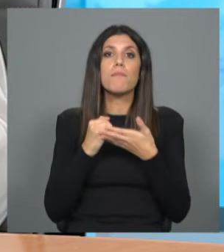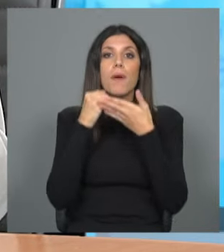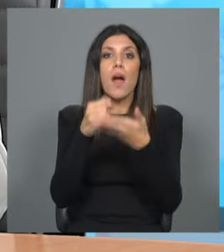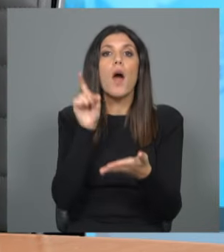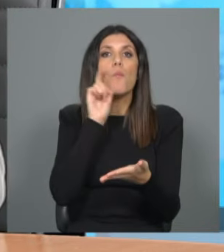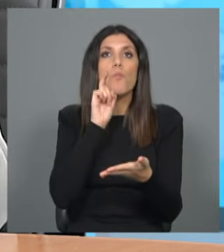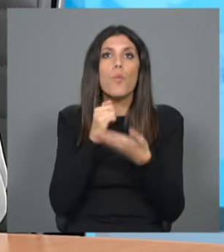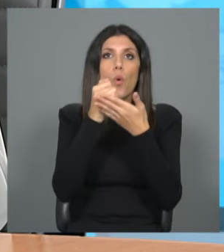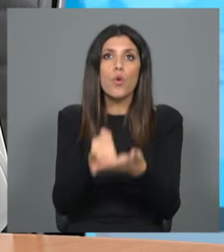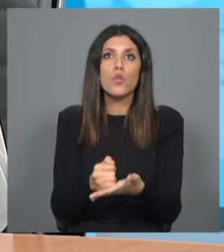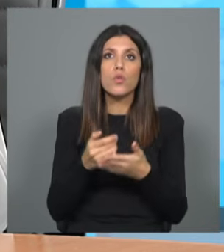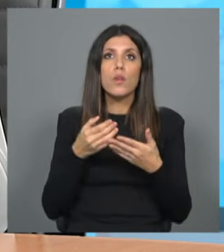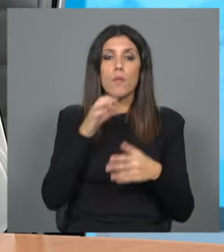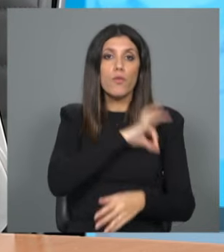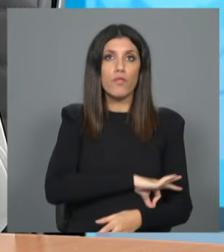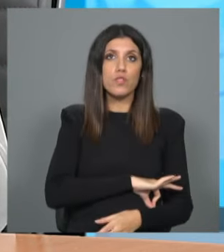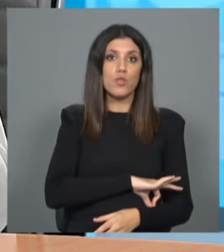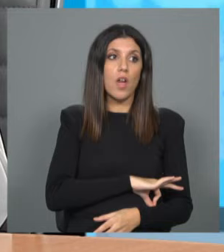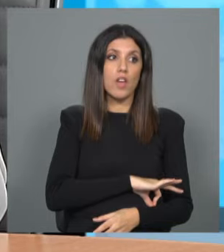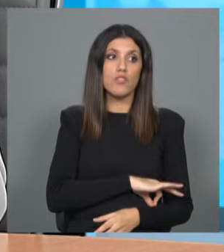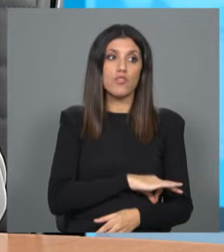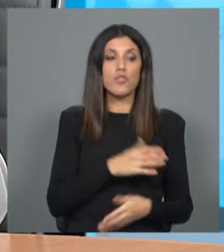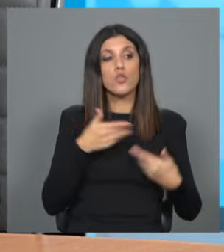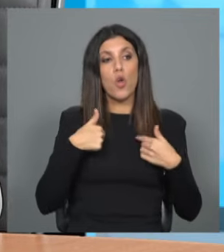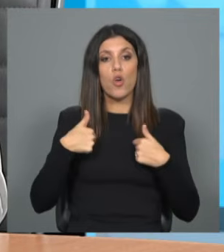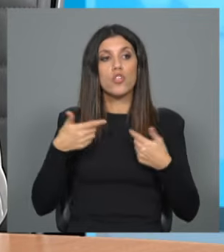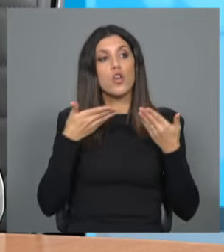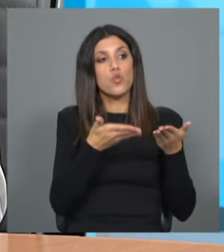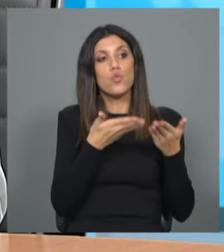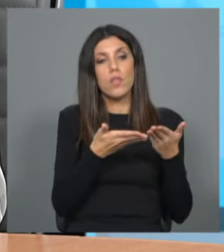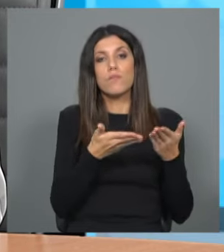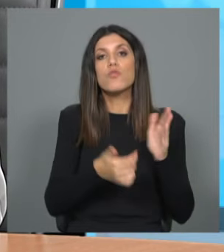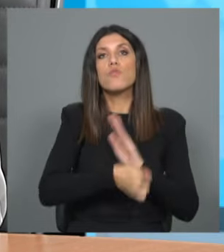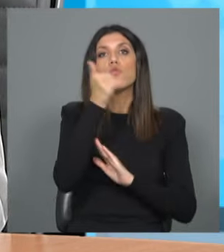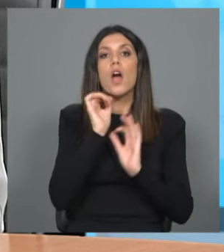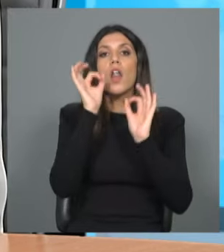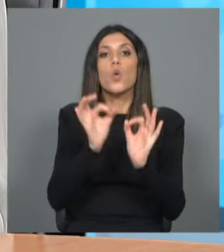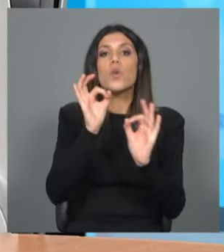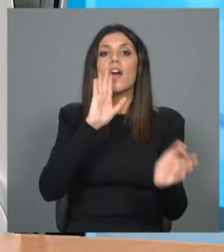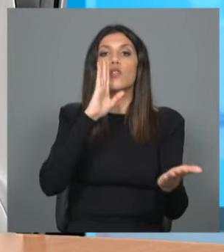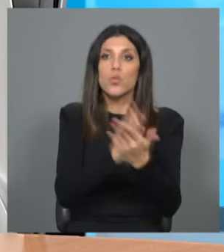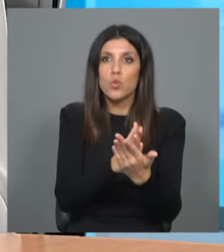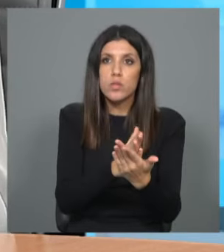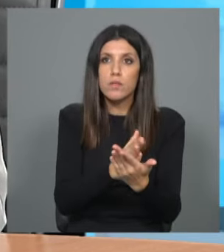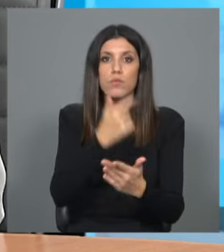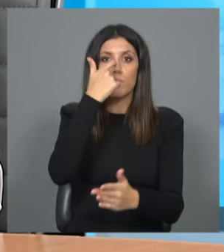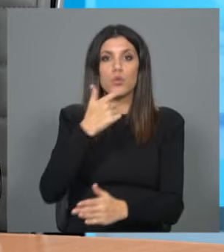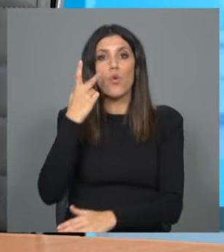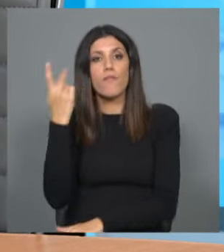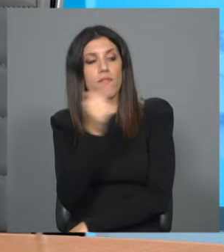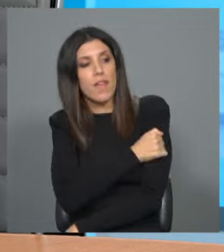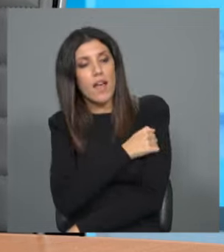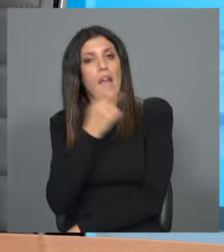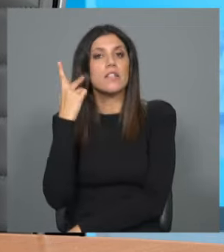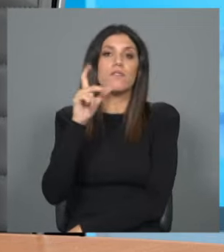ajudamos os profissionais que estão a trabalhar na comunidade a melhorarem os cuidados que prestam às pessoas com necessidades paliativas. Às pessoas que estão em casa, às pessoas que estão nas instituições,